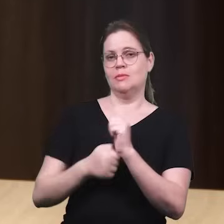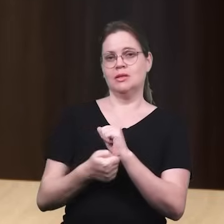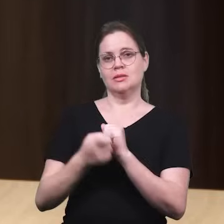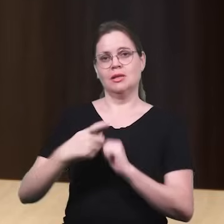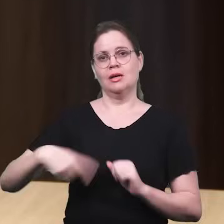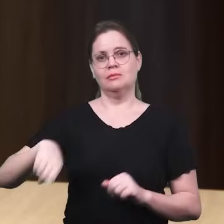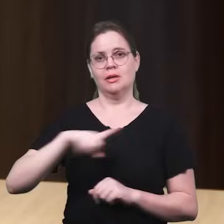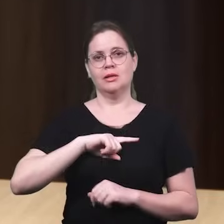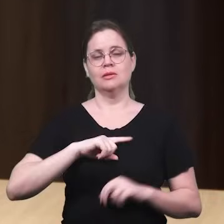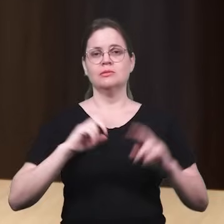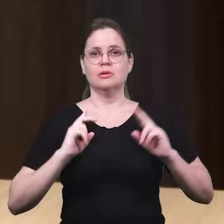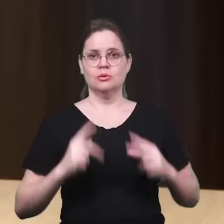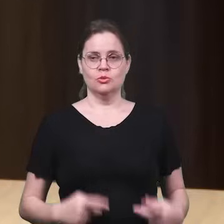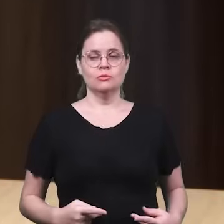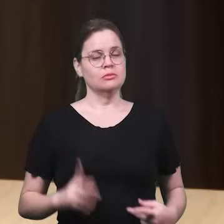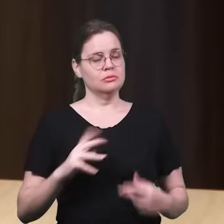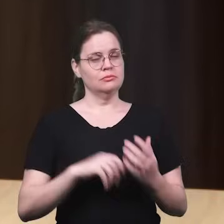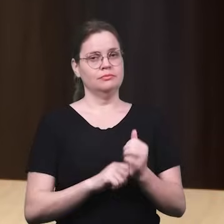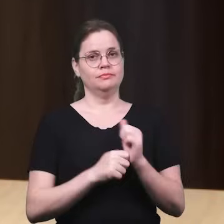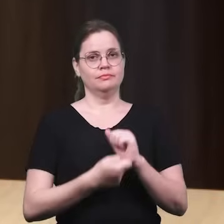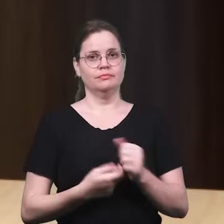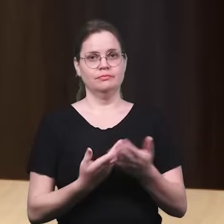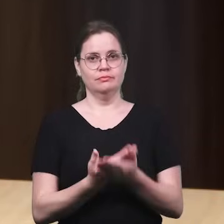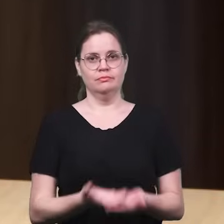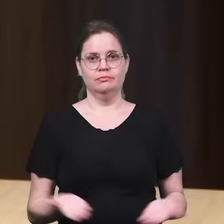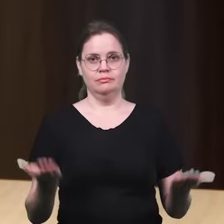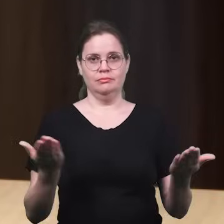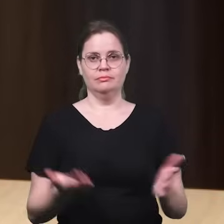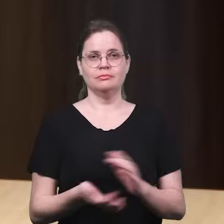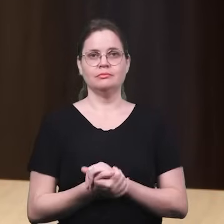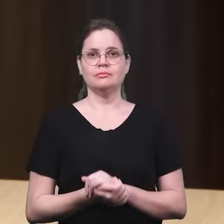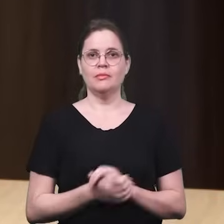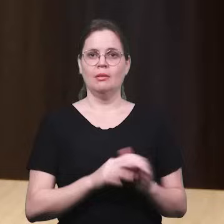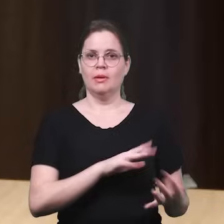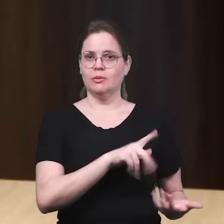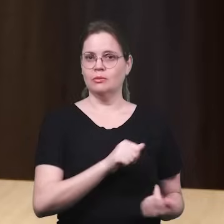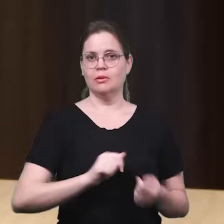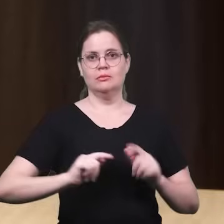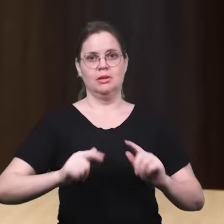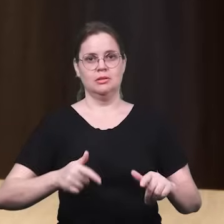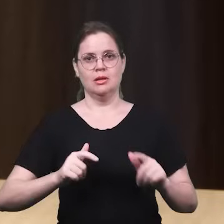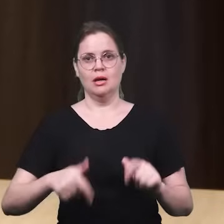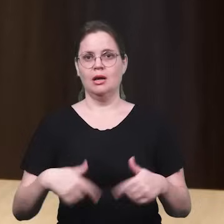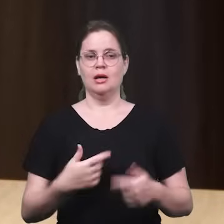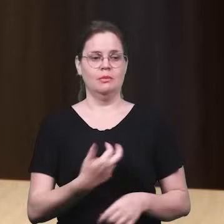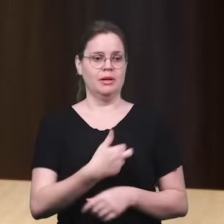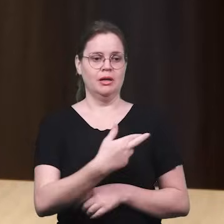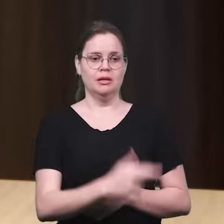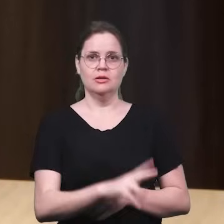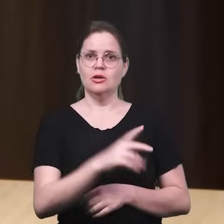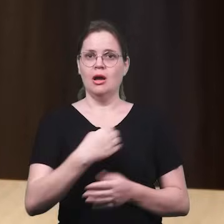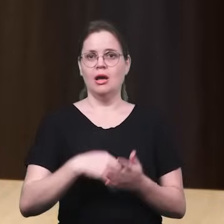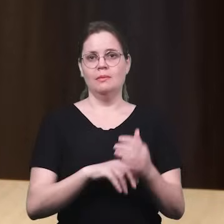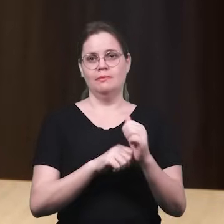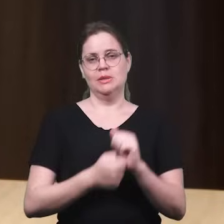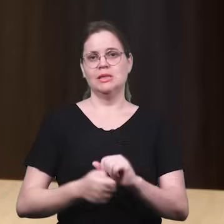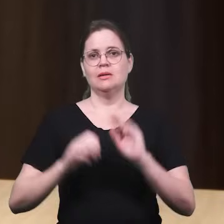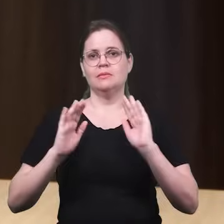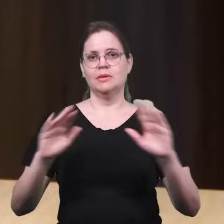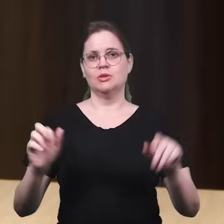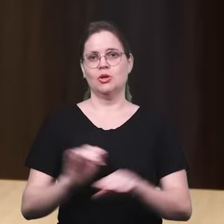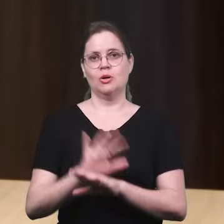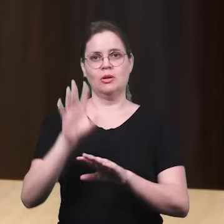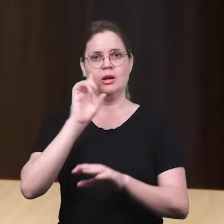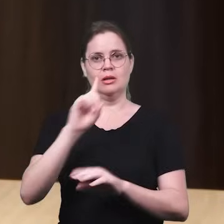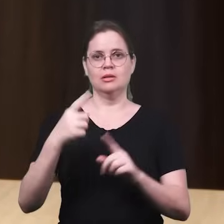para a humanidade, para o mundo, para Israel, para a religião, mas louvado seja o